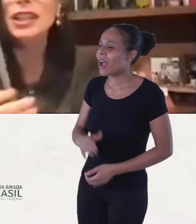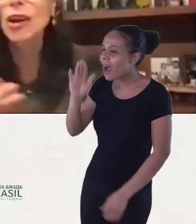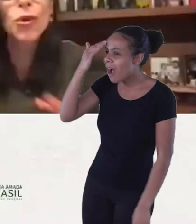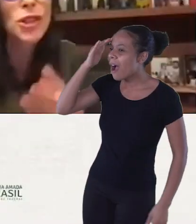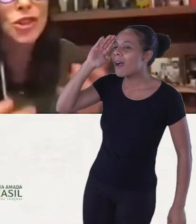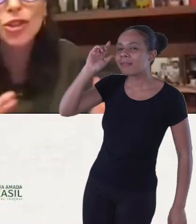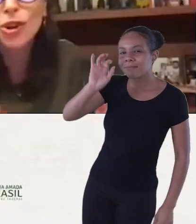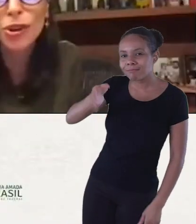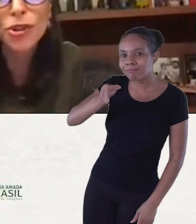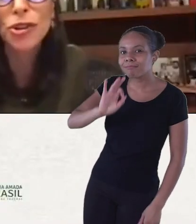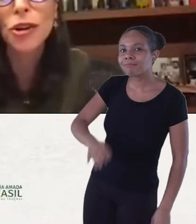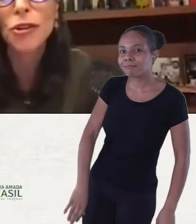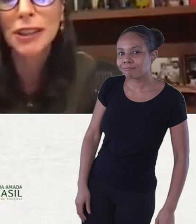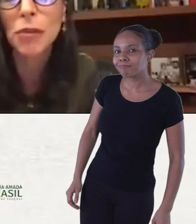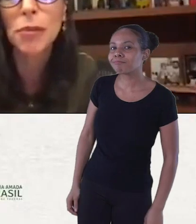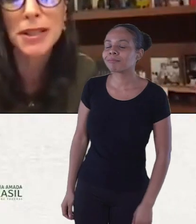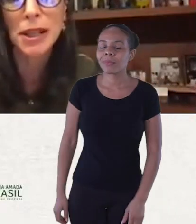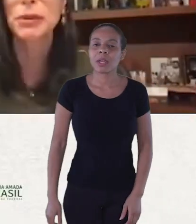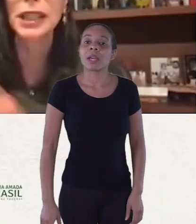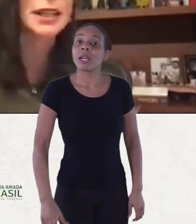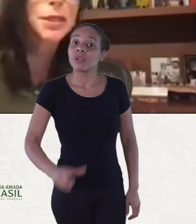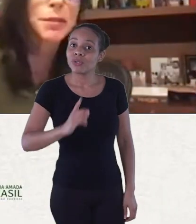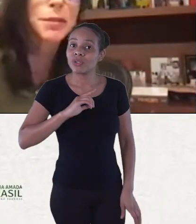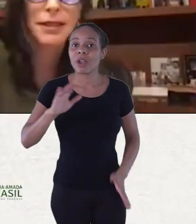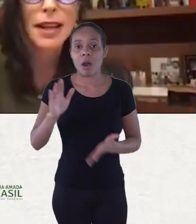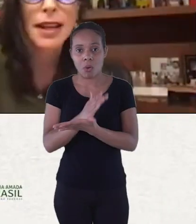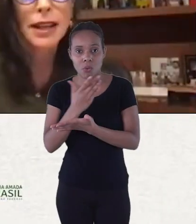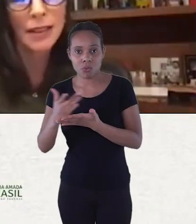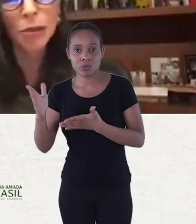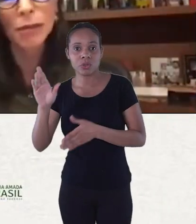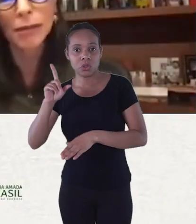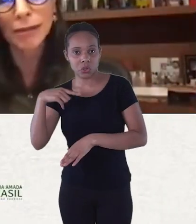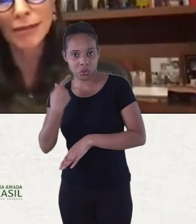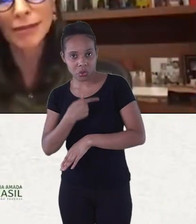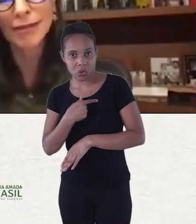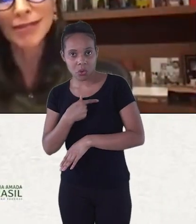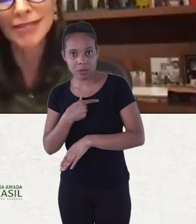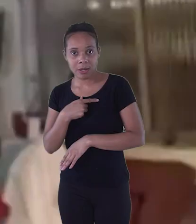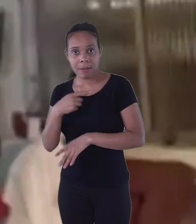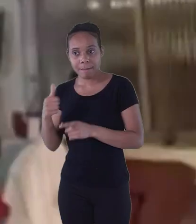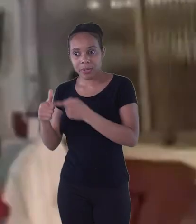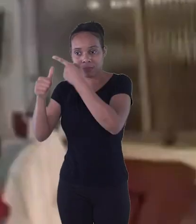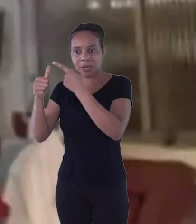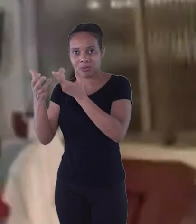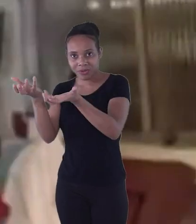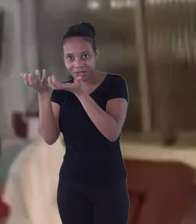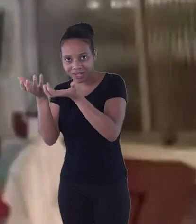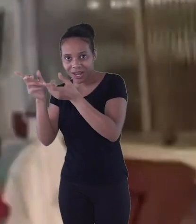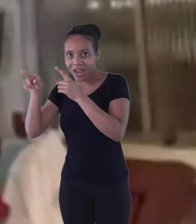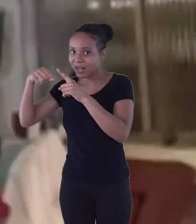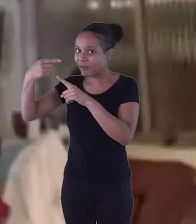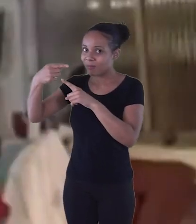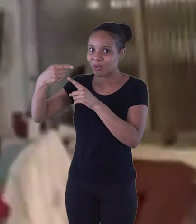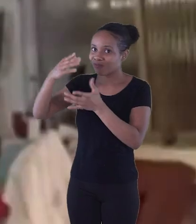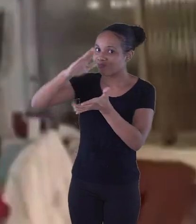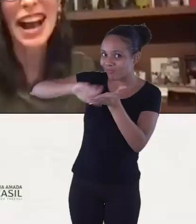aí alguns a gente colocou de novo. Então, por exemplo, Negras Minas. A culpa é do Jaime, tá rindo, a culpa é dele. Vamos lá.